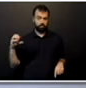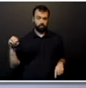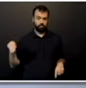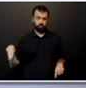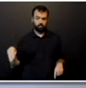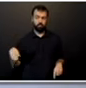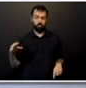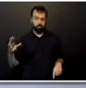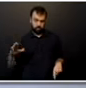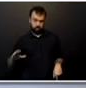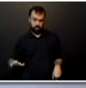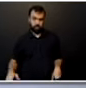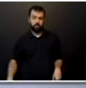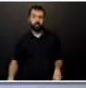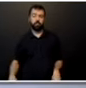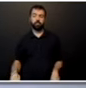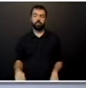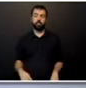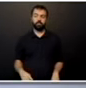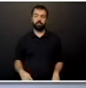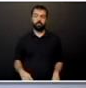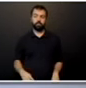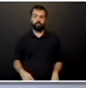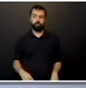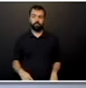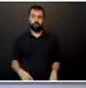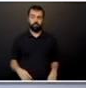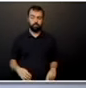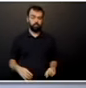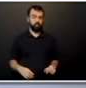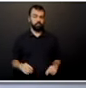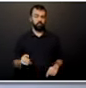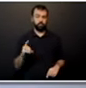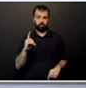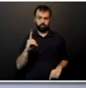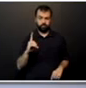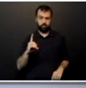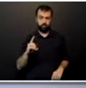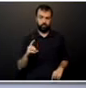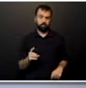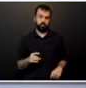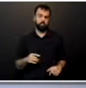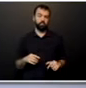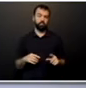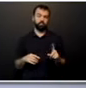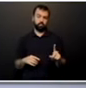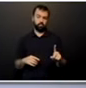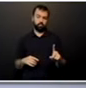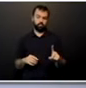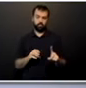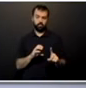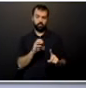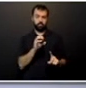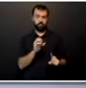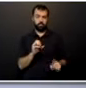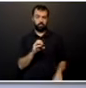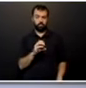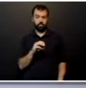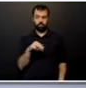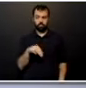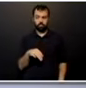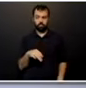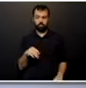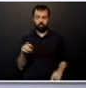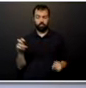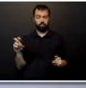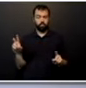e assim por diante eu vou ter alternativa de que 1 cm no mapa representa dois